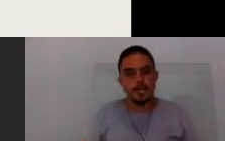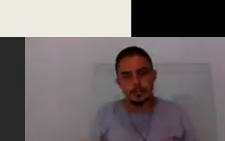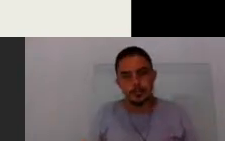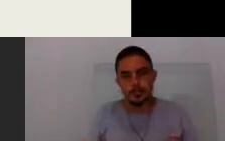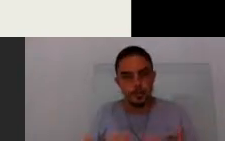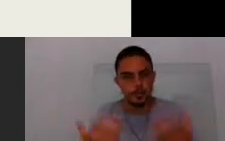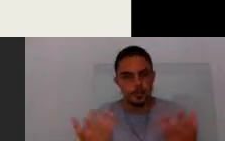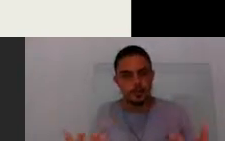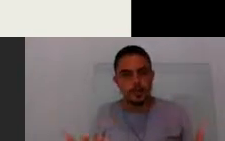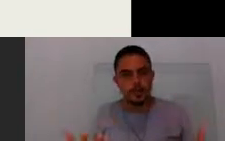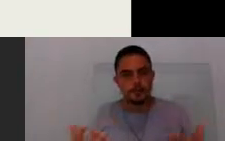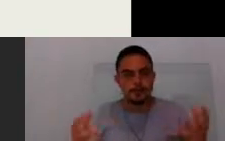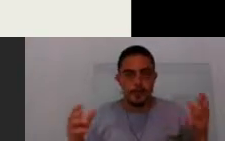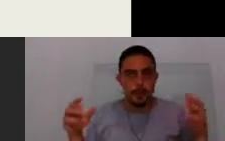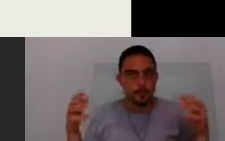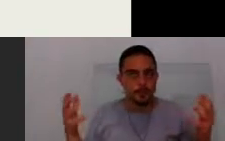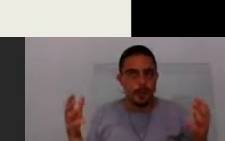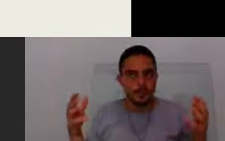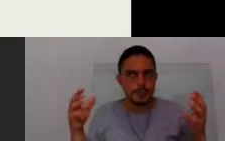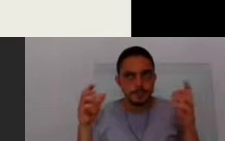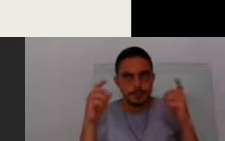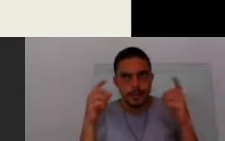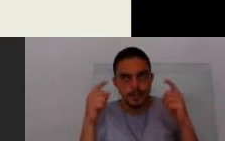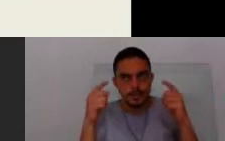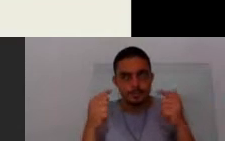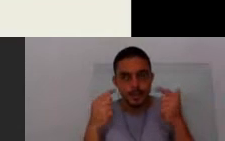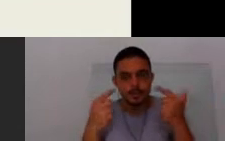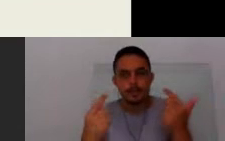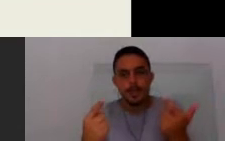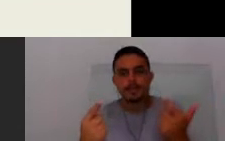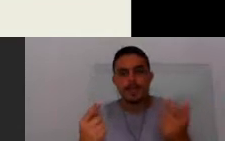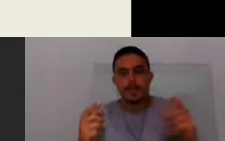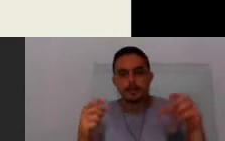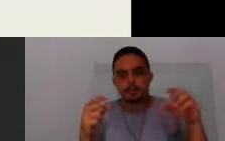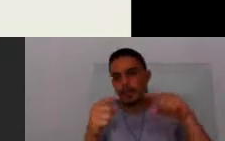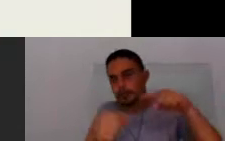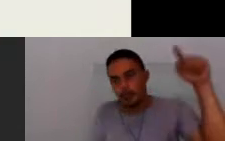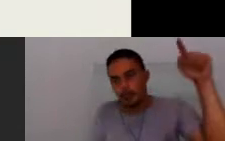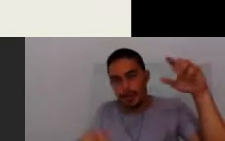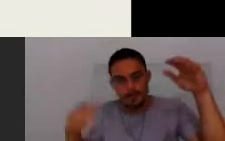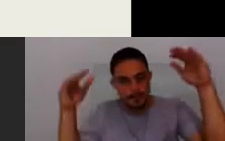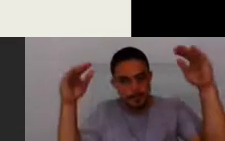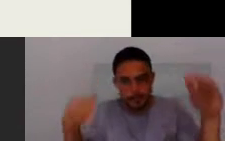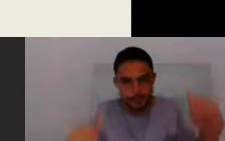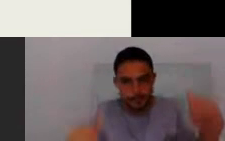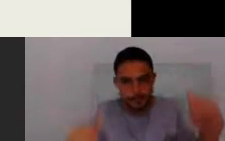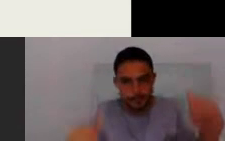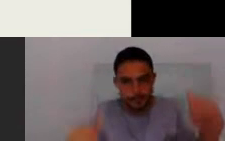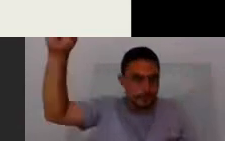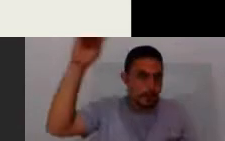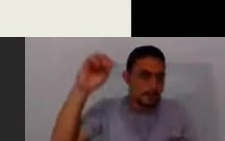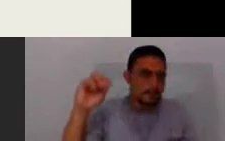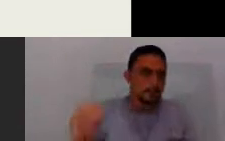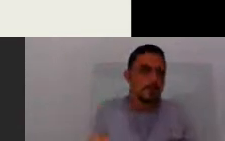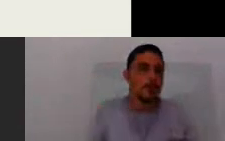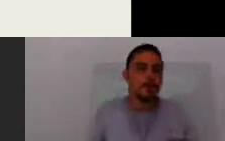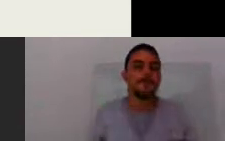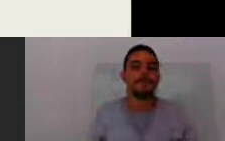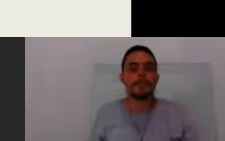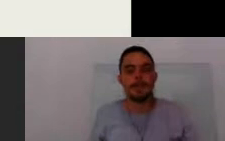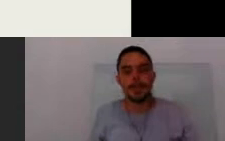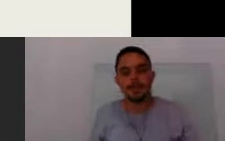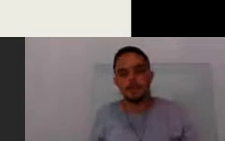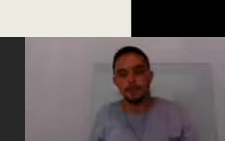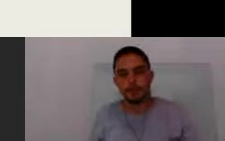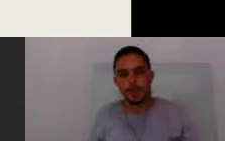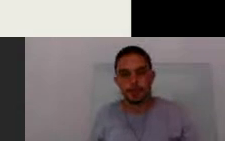Vocês vão visualizar que a gente tem algumas zonas. Óbvio que a gente não consegue visualizar isso lá no solo, ninguém vai abrir um perfil de solo e ficar visualizando